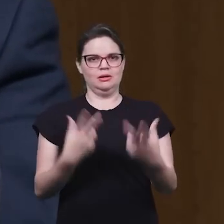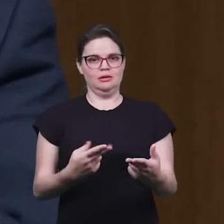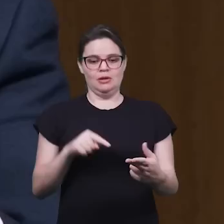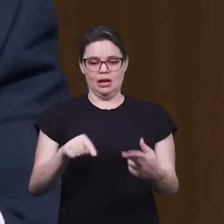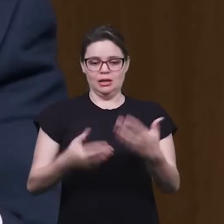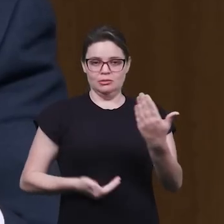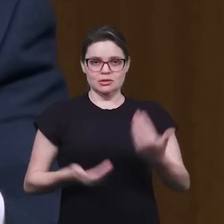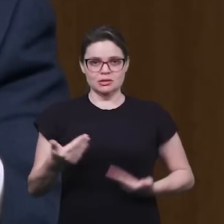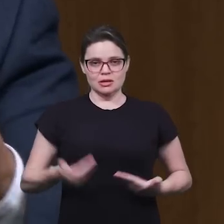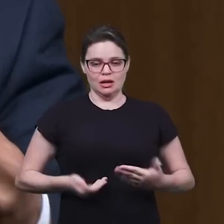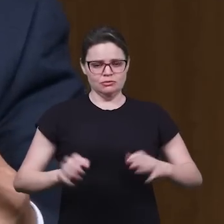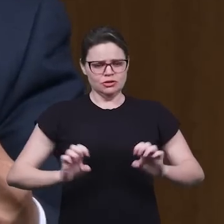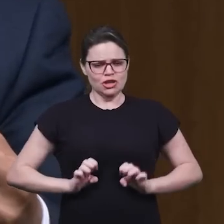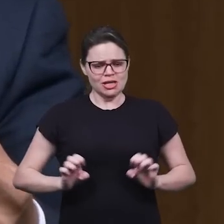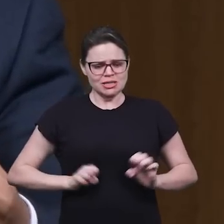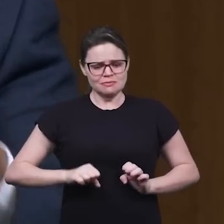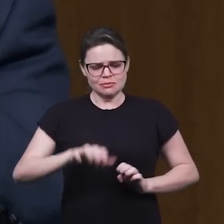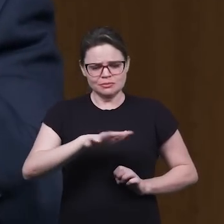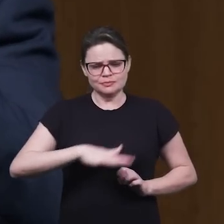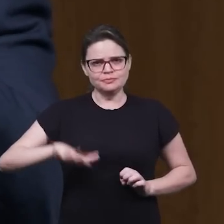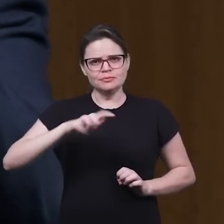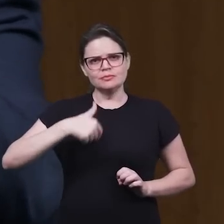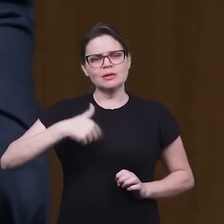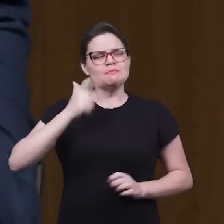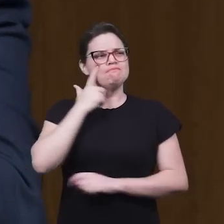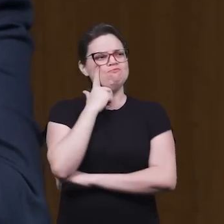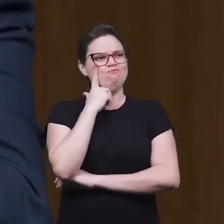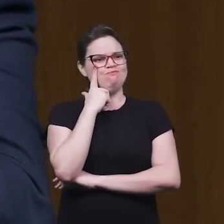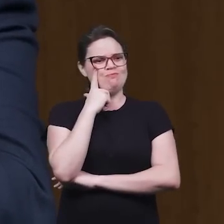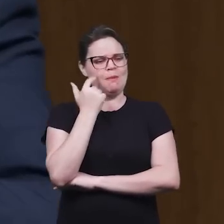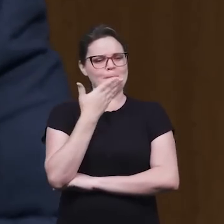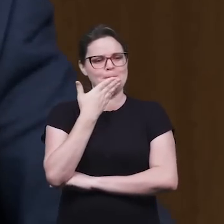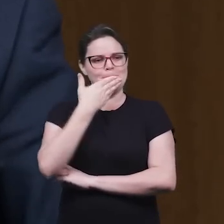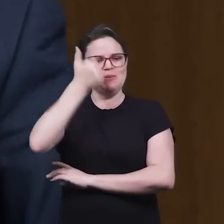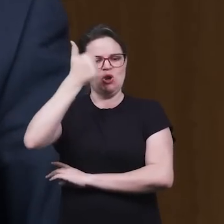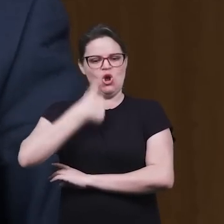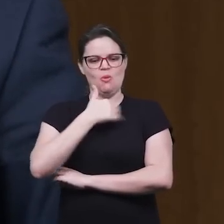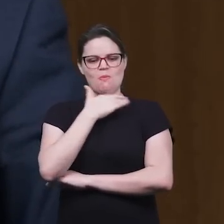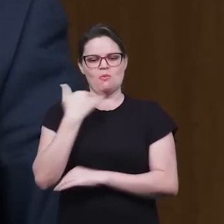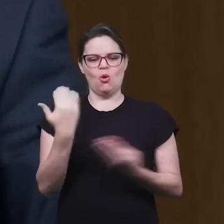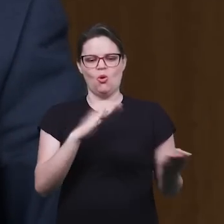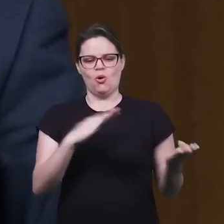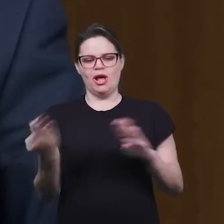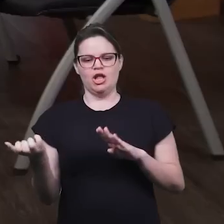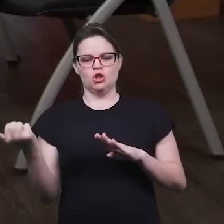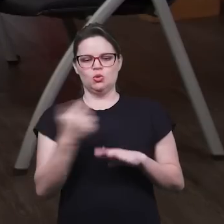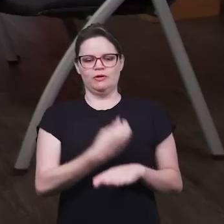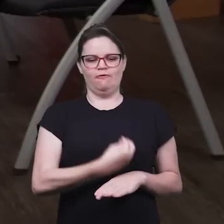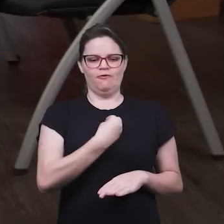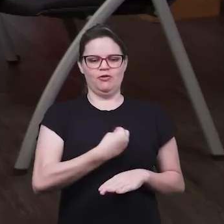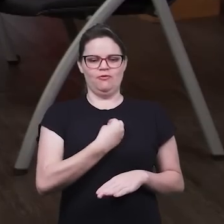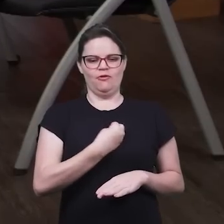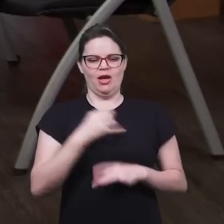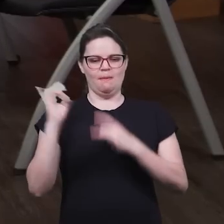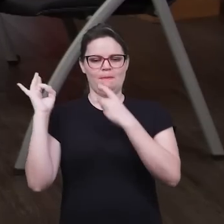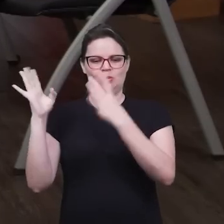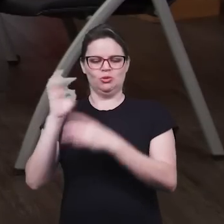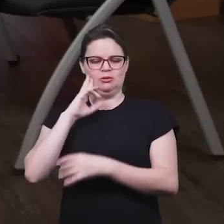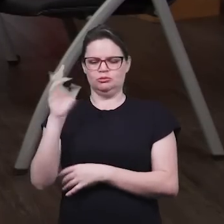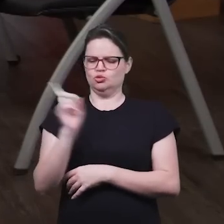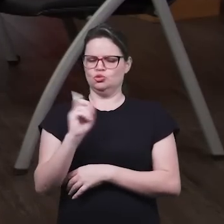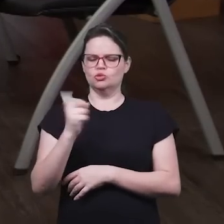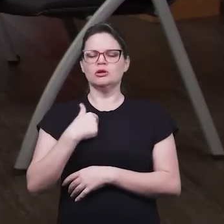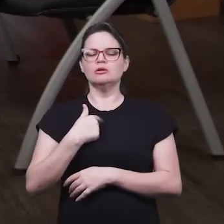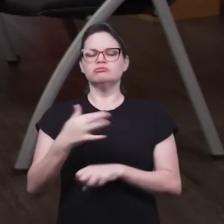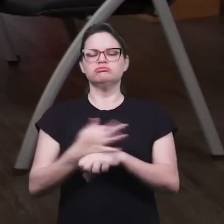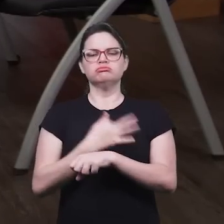de Esmirna, os servos lá do passado, falam, eu prefiro morrer do que viver trocar. sem isso. Mas eu quero fazer uma lista. Você falou do